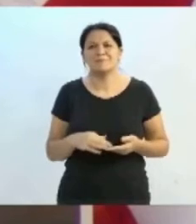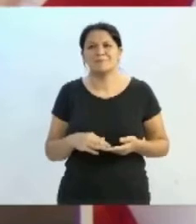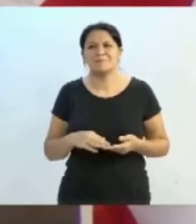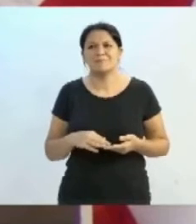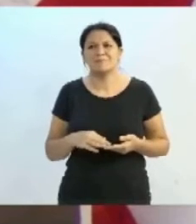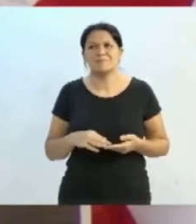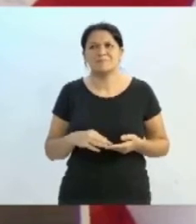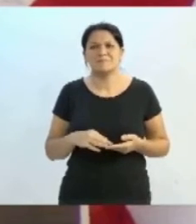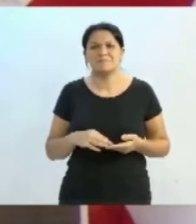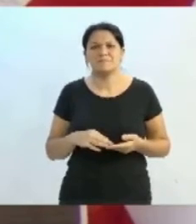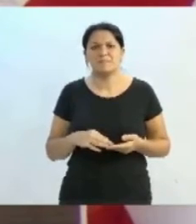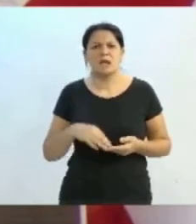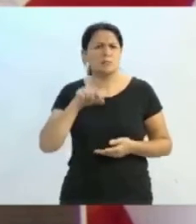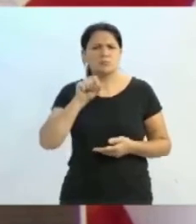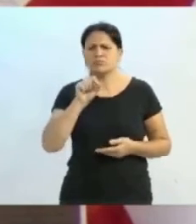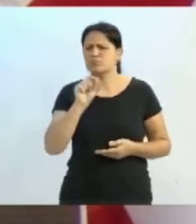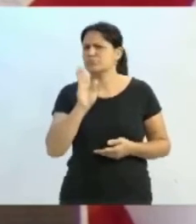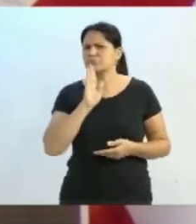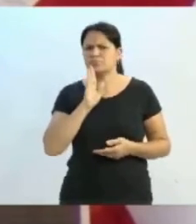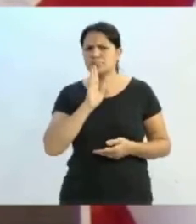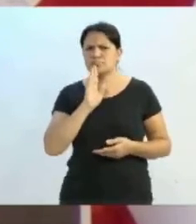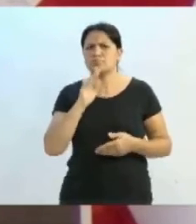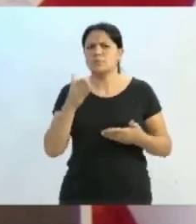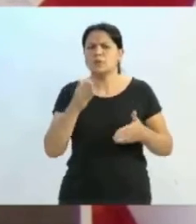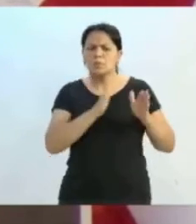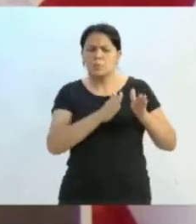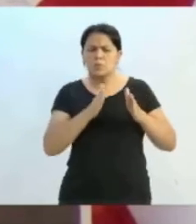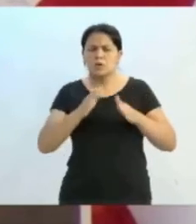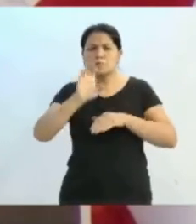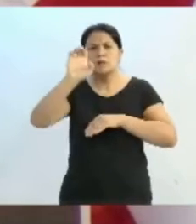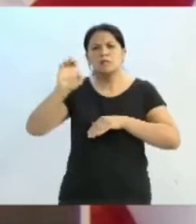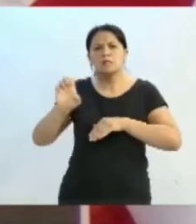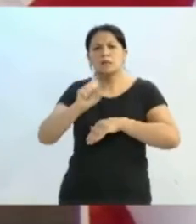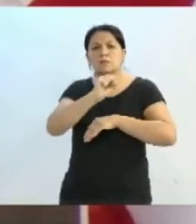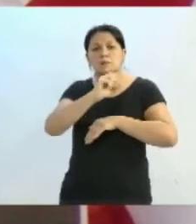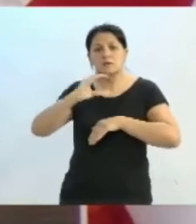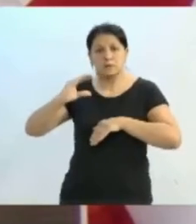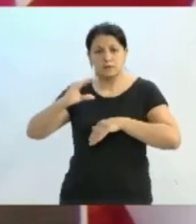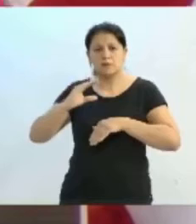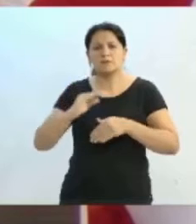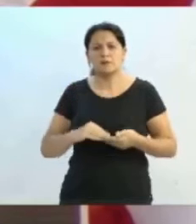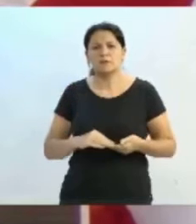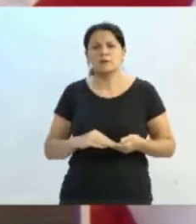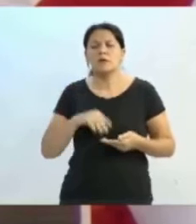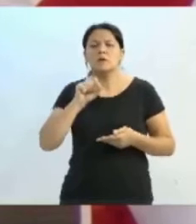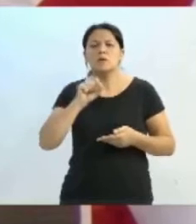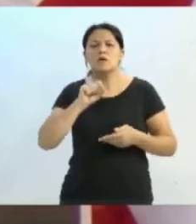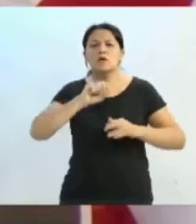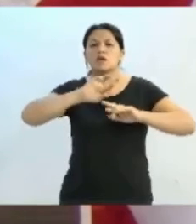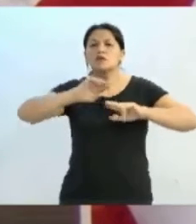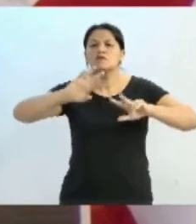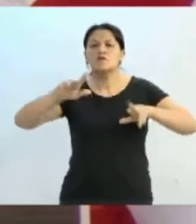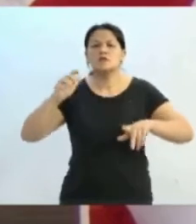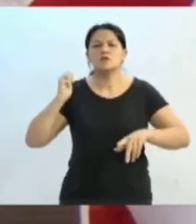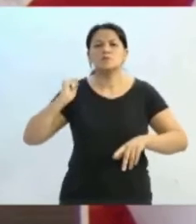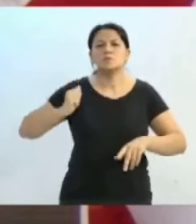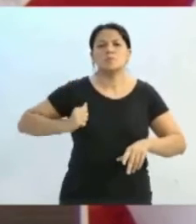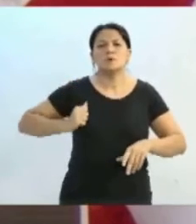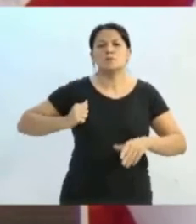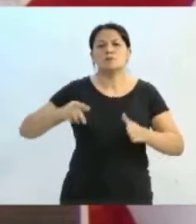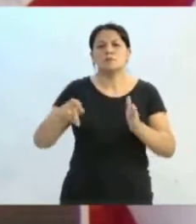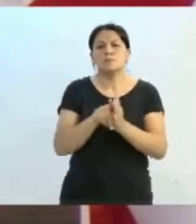quem não conhece para conhecer um programa do Estado de Santa Catarina e agrega diferentes programas de bolsas